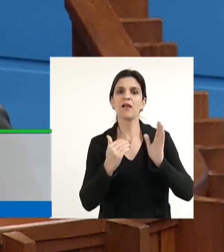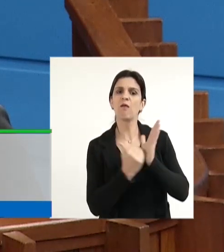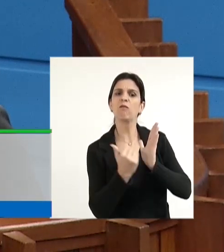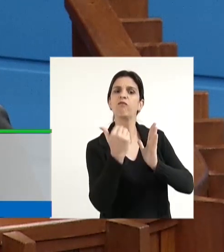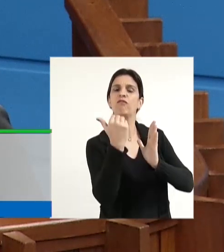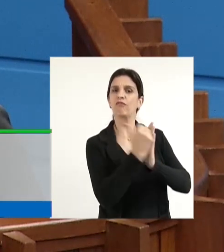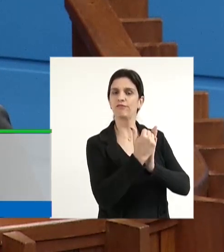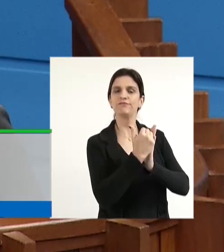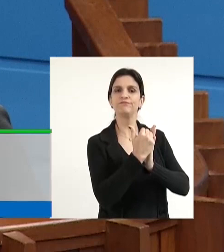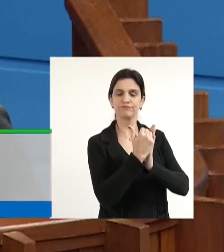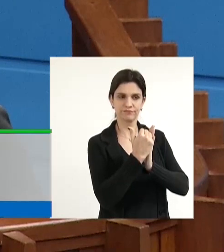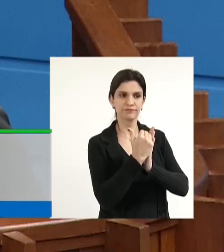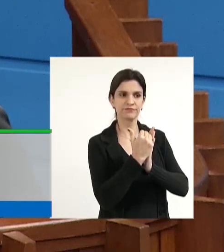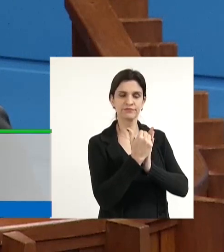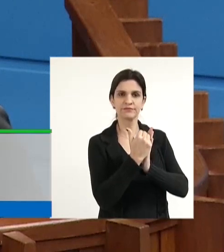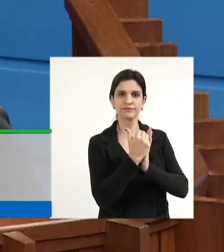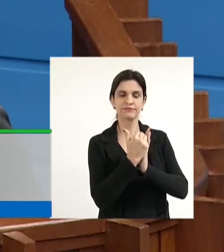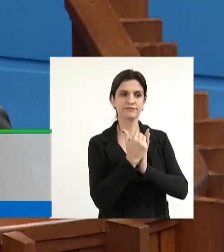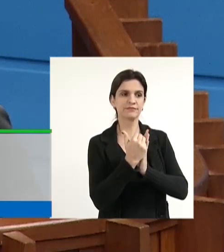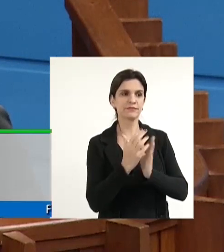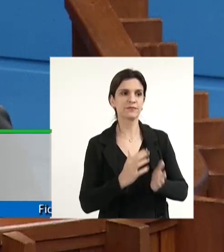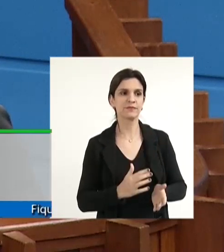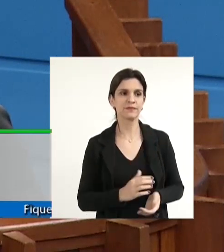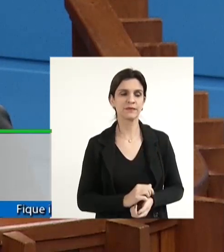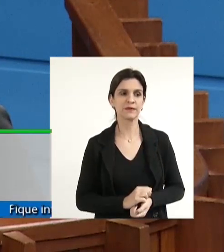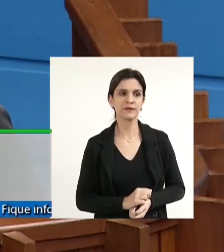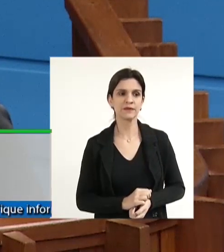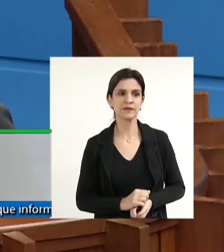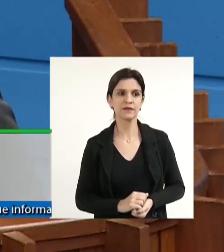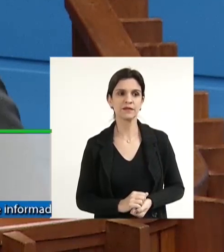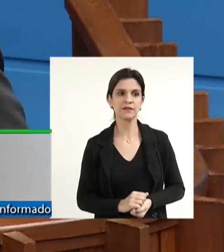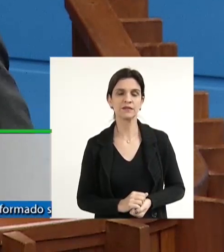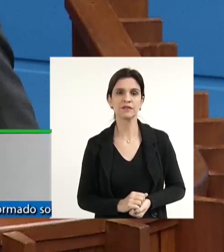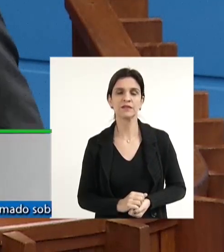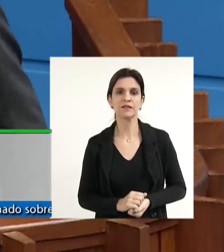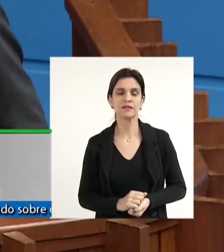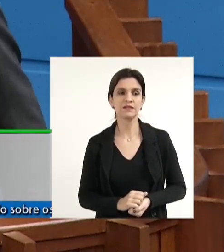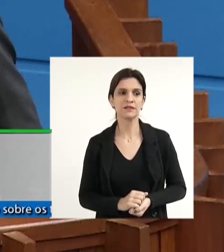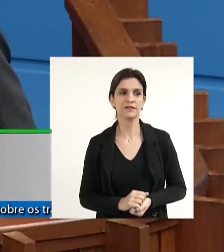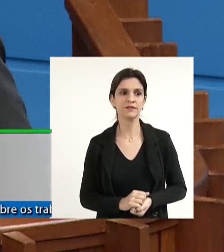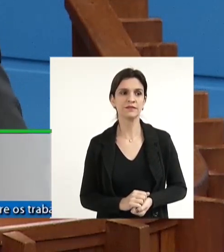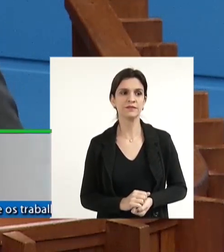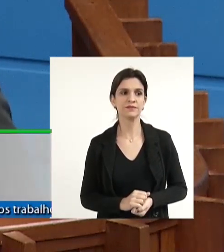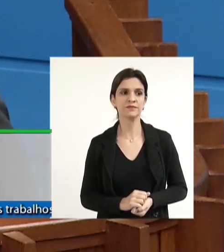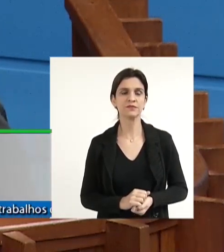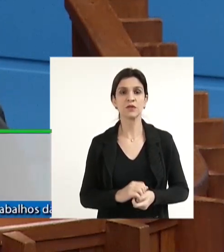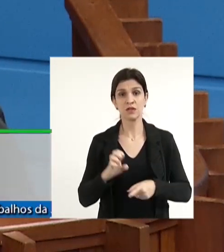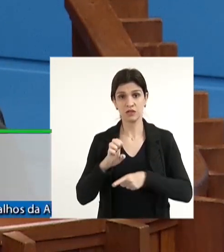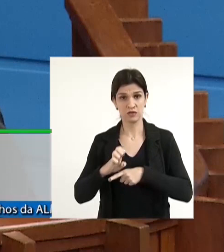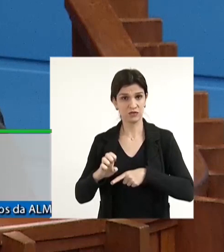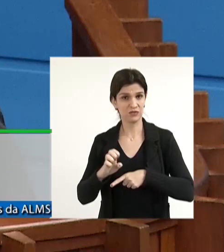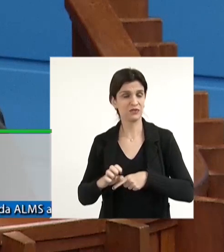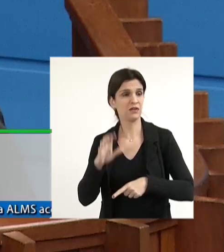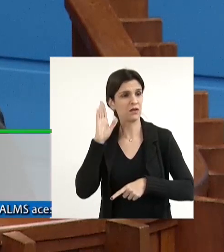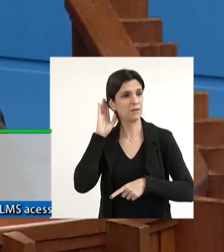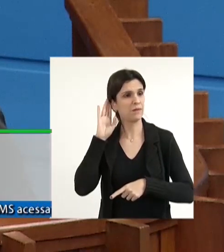teve um ajuste menor que o nosso, nós tivemos mais de 14% de aumento, o nosso vizinho estado